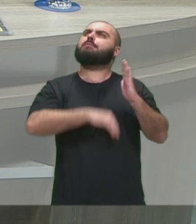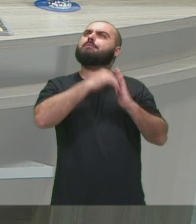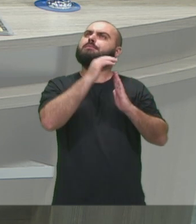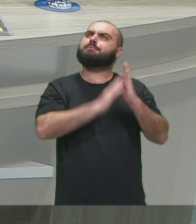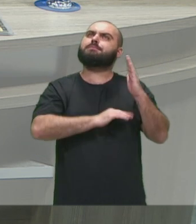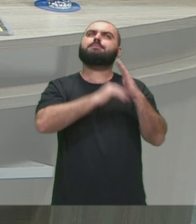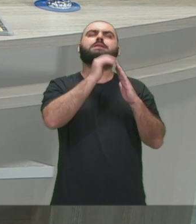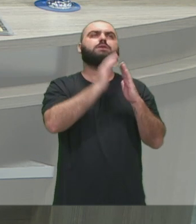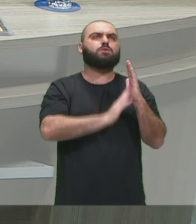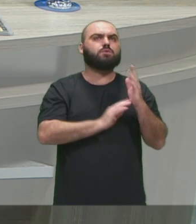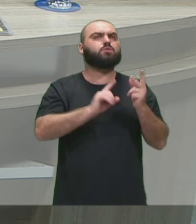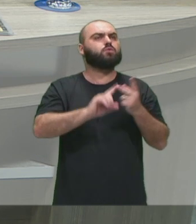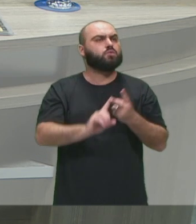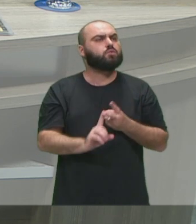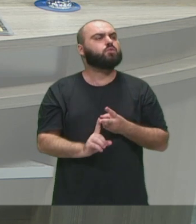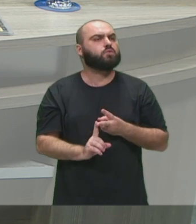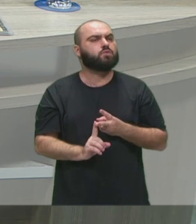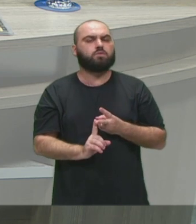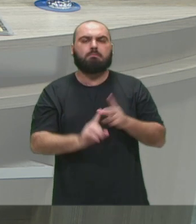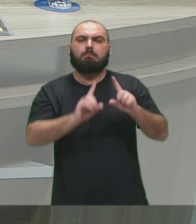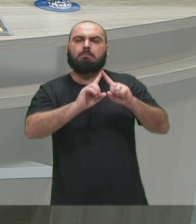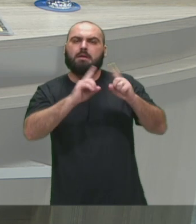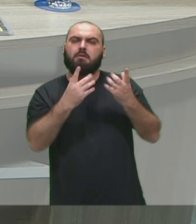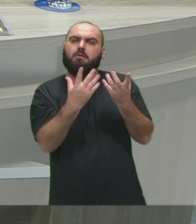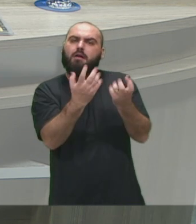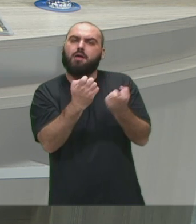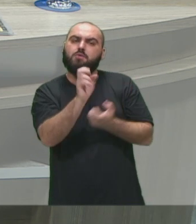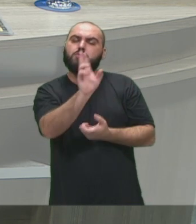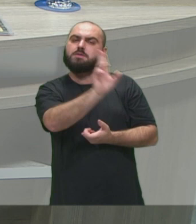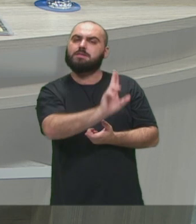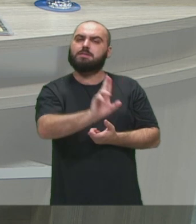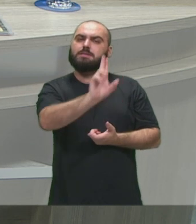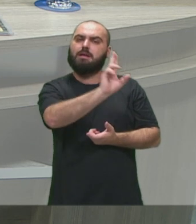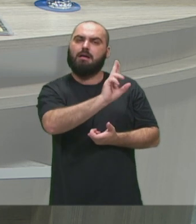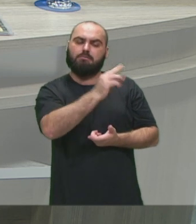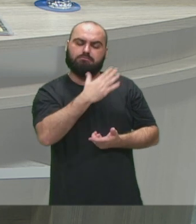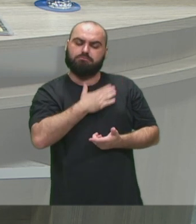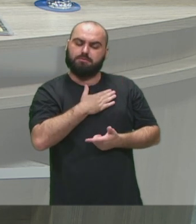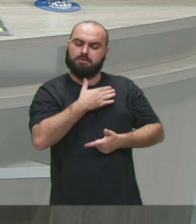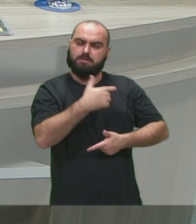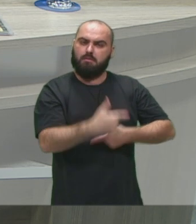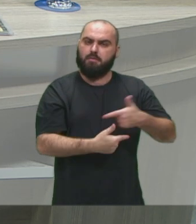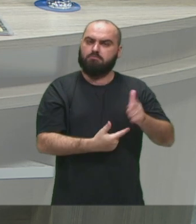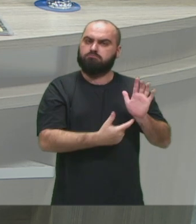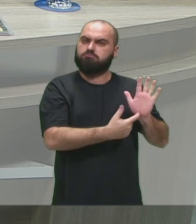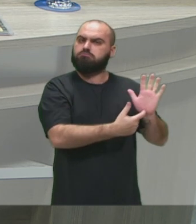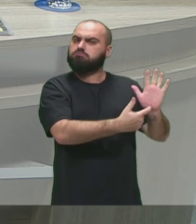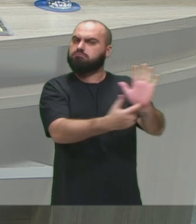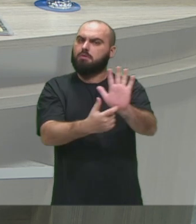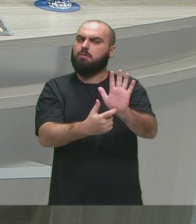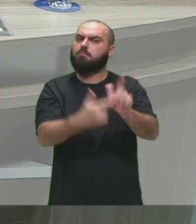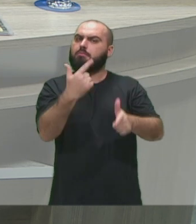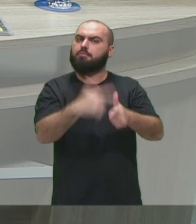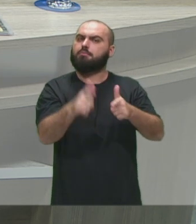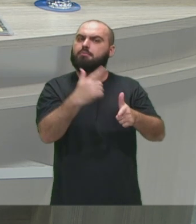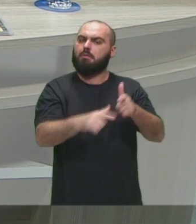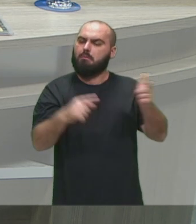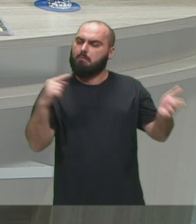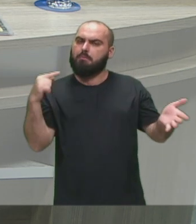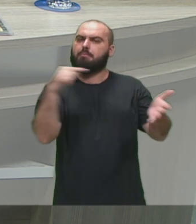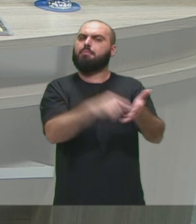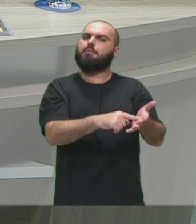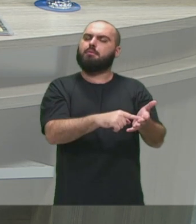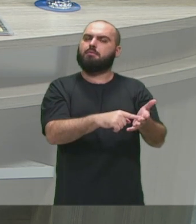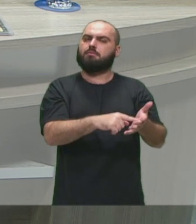mas eu quero usar a minha arte para me colocar à frente de um problema, para me colocar no